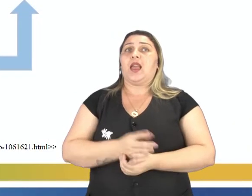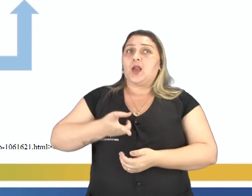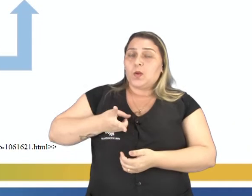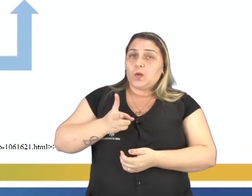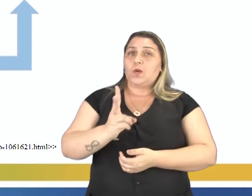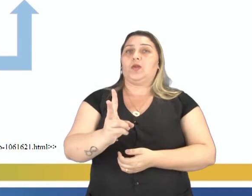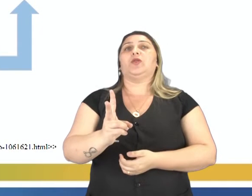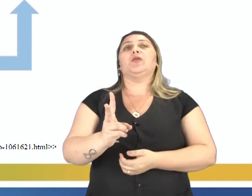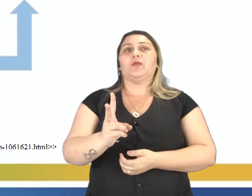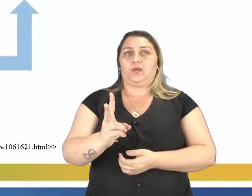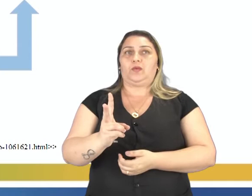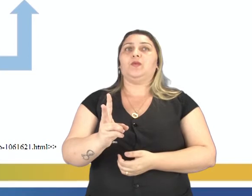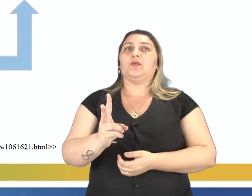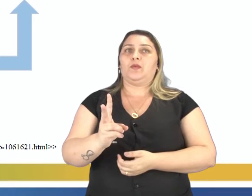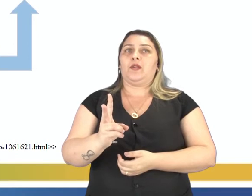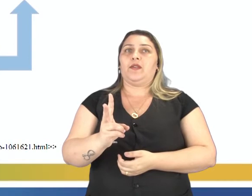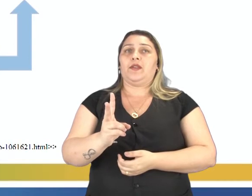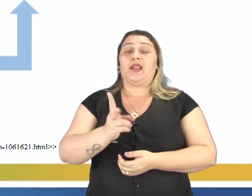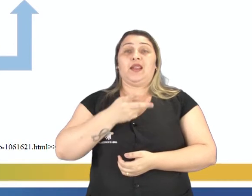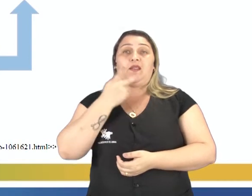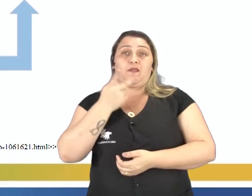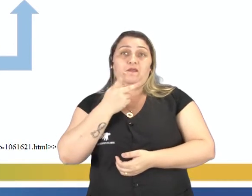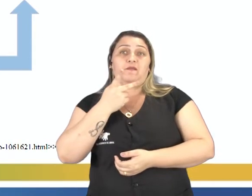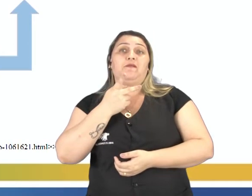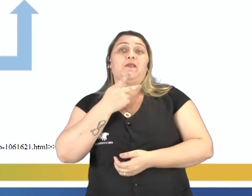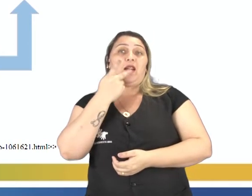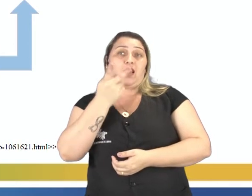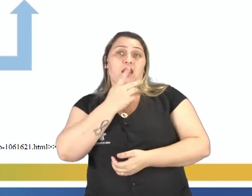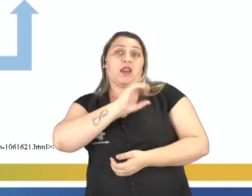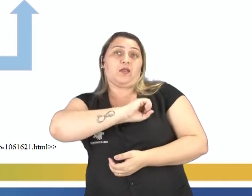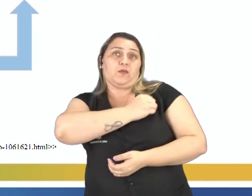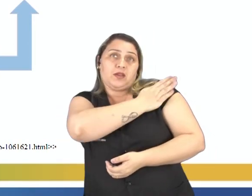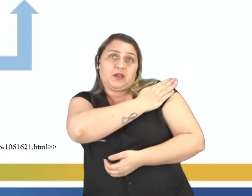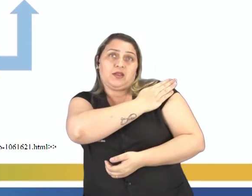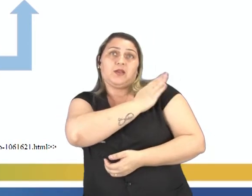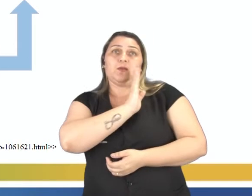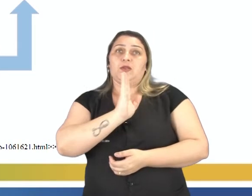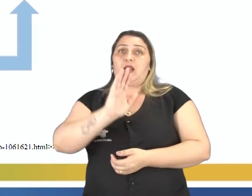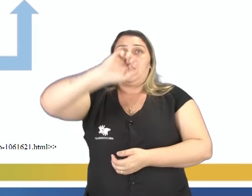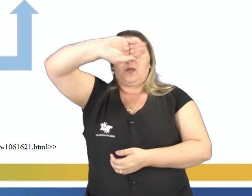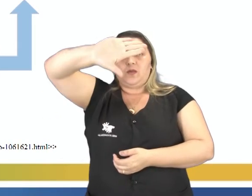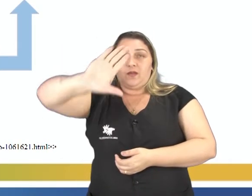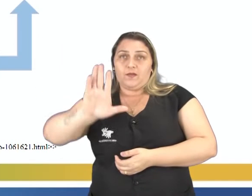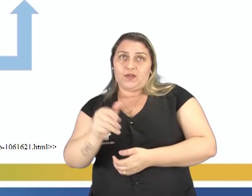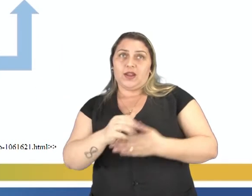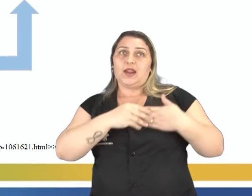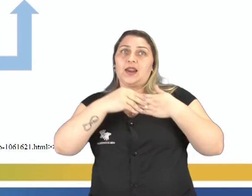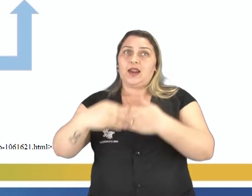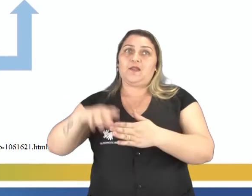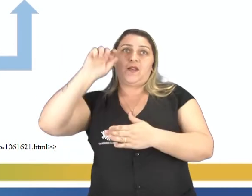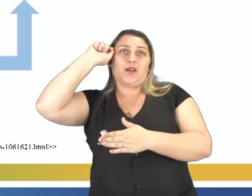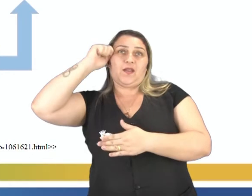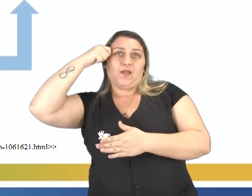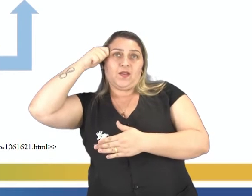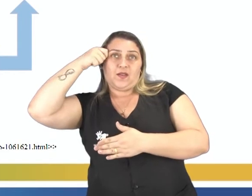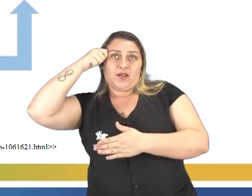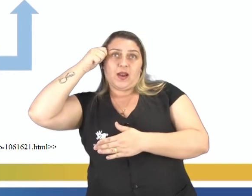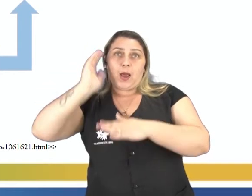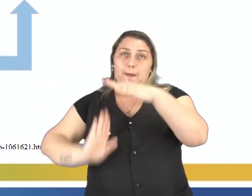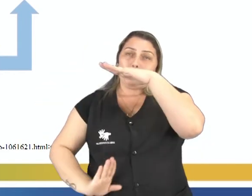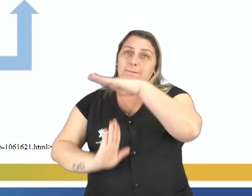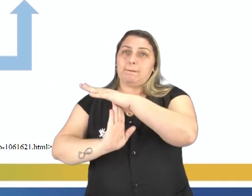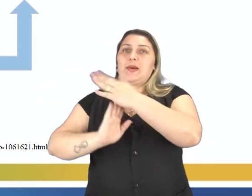argumento. Todavia, falarmos do racismo do africano, elevando o negro ao patamar máximo da discriminação,